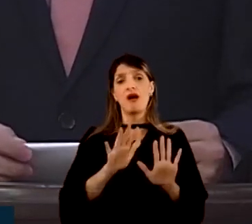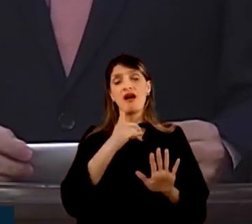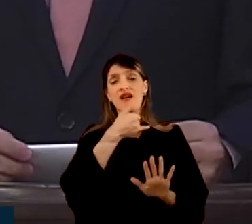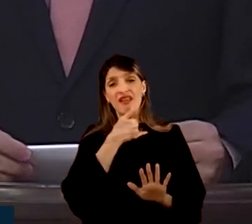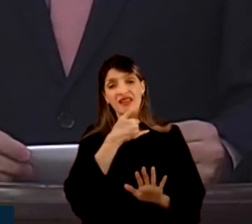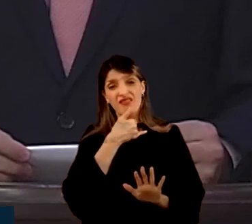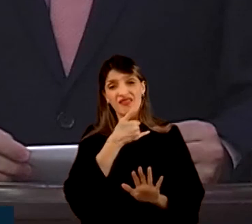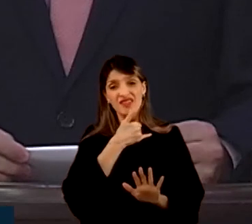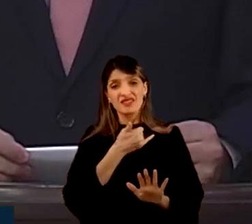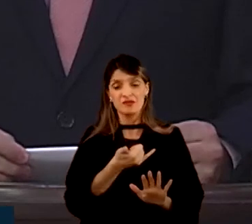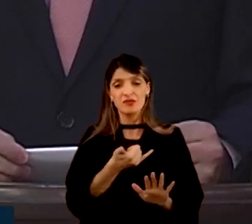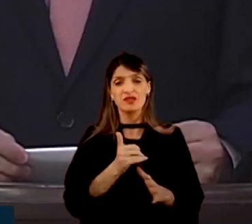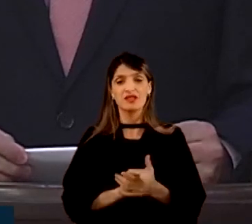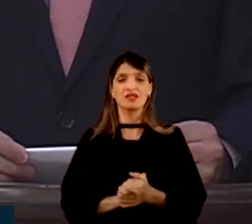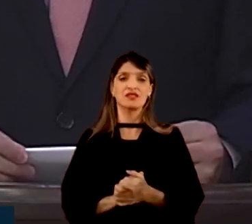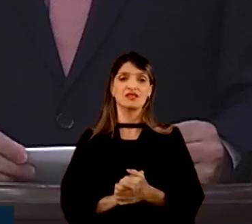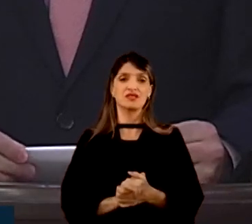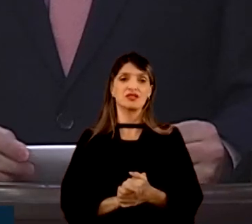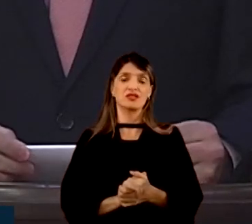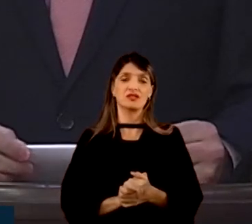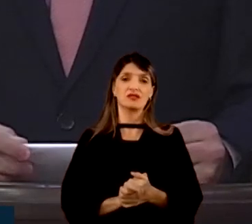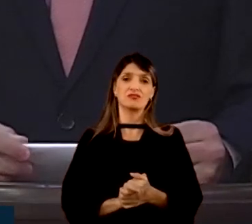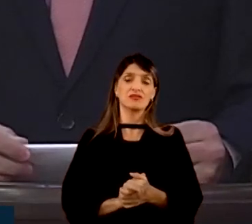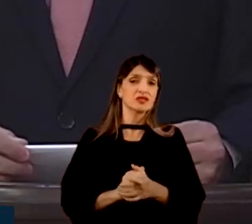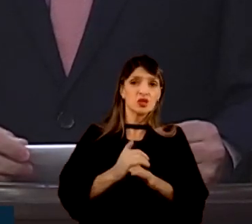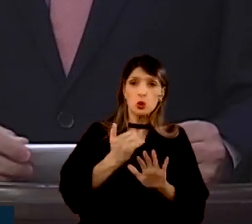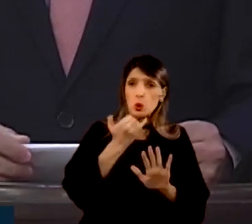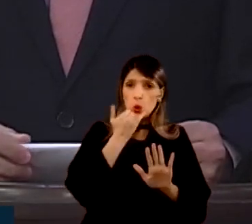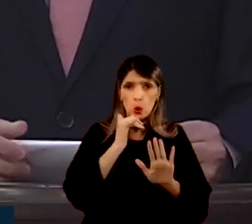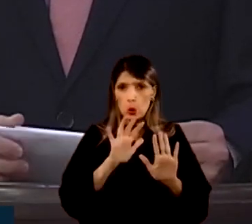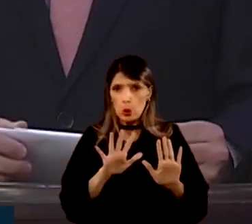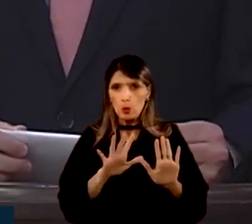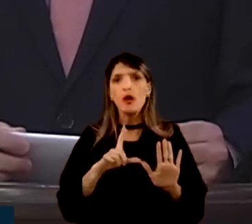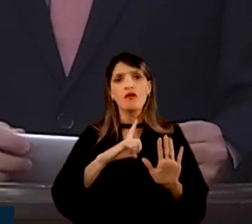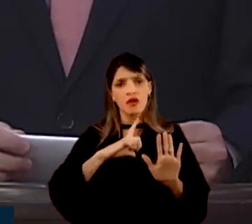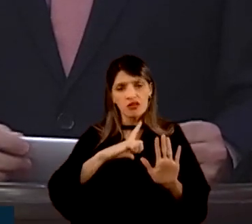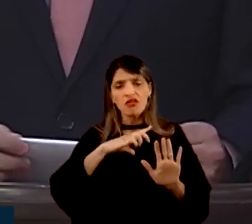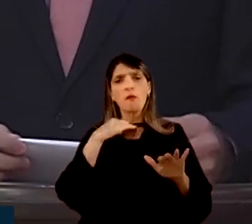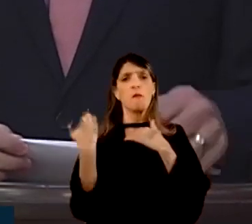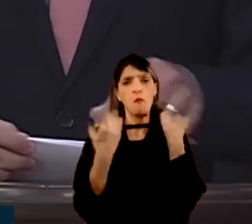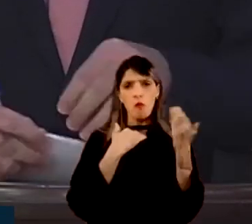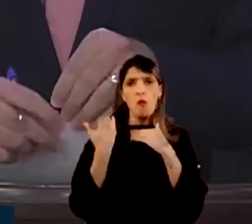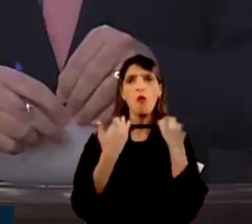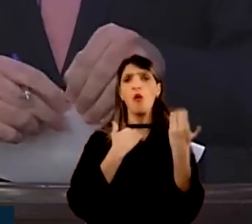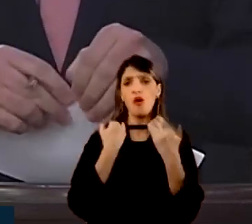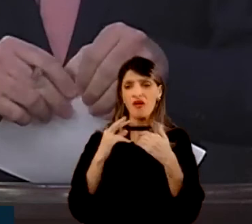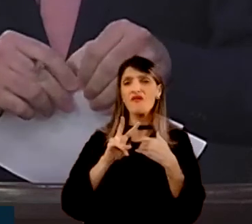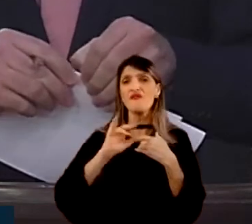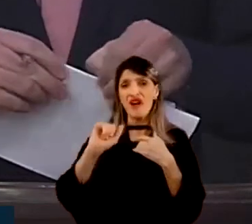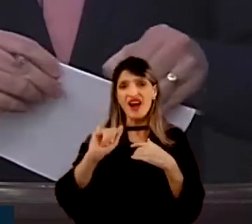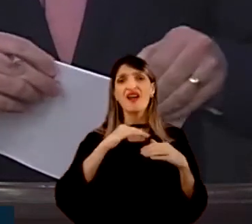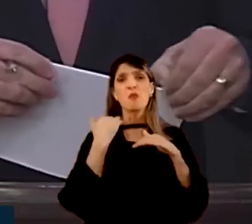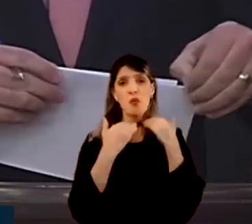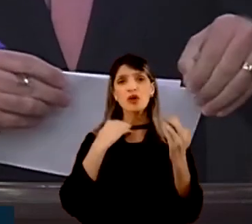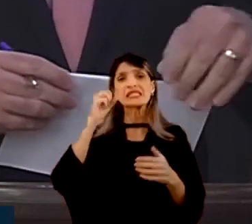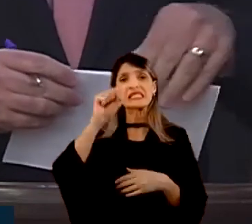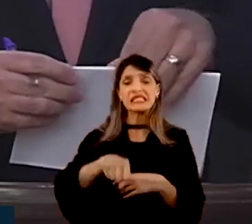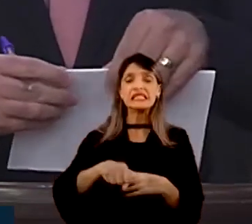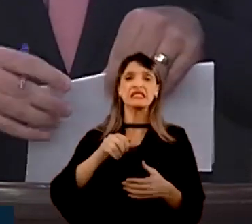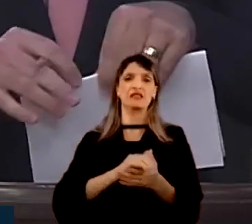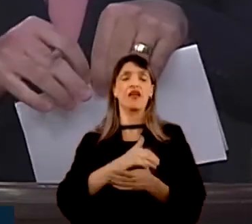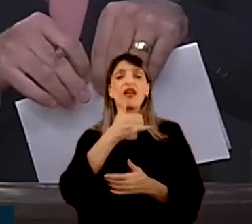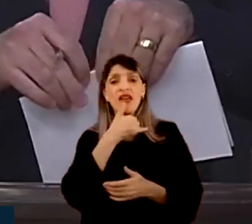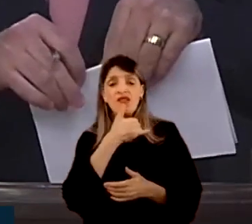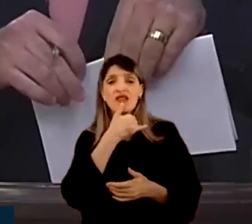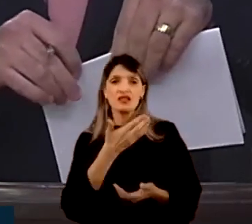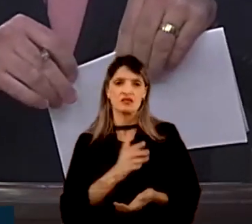infelizmente, eu sinto falar isso, nós teremos óbitos, infelizmente. Não quero que fique a minha insensibilidade, mas